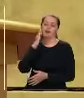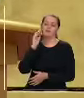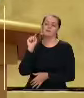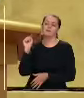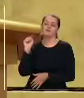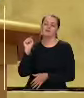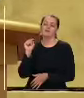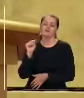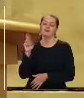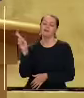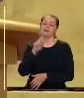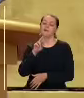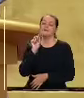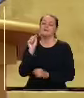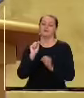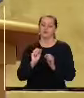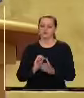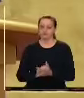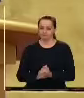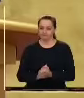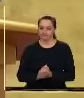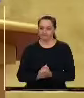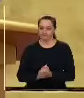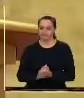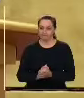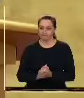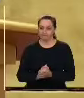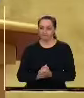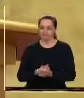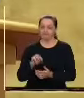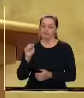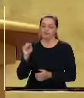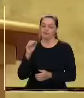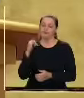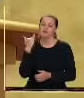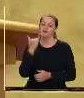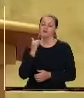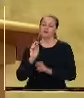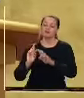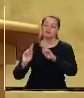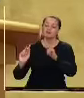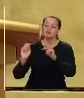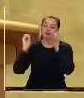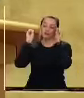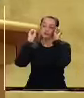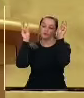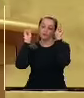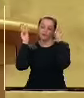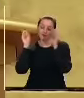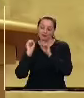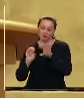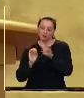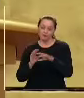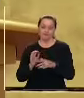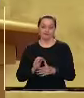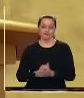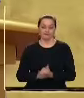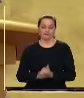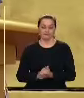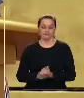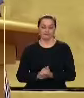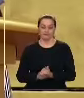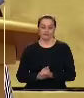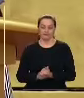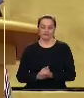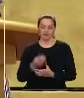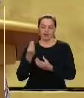popular. Como quem diz assim: e agora, será que ele vai falar o contrário do que Moisés falou? Como é que